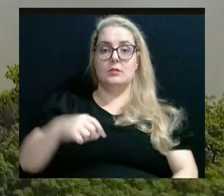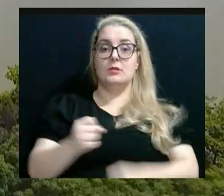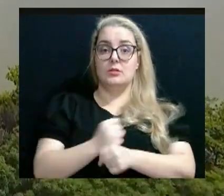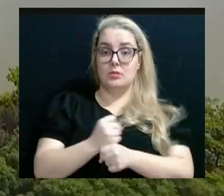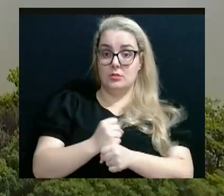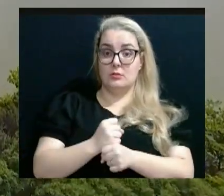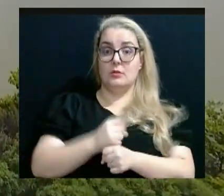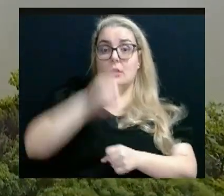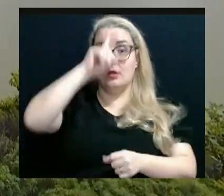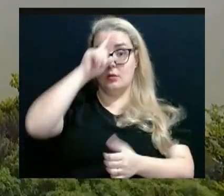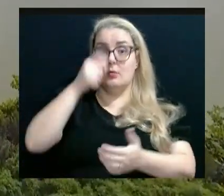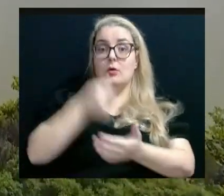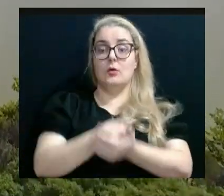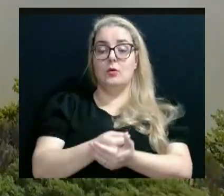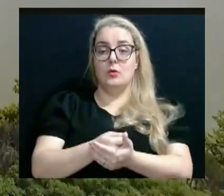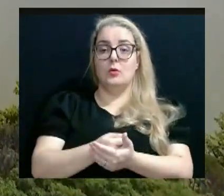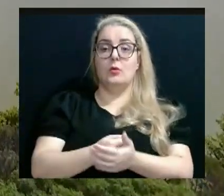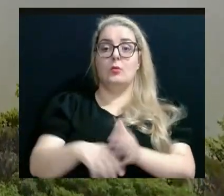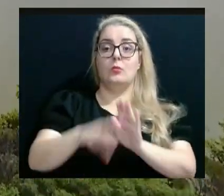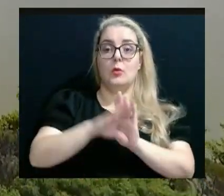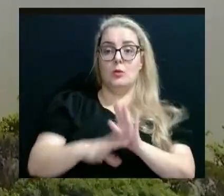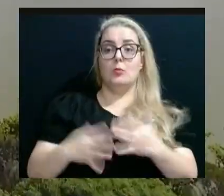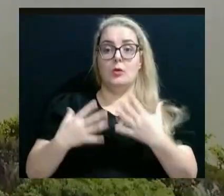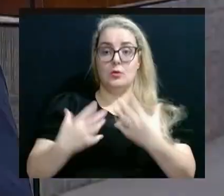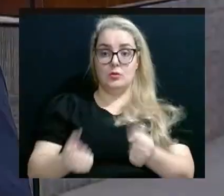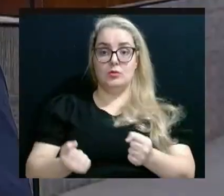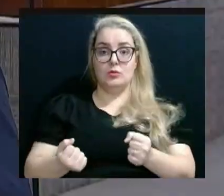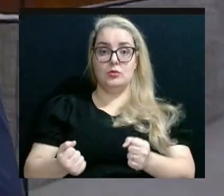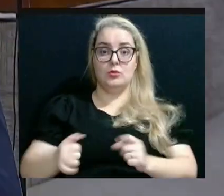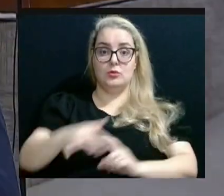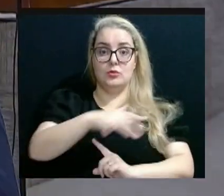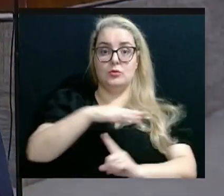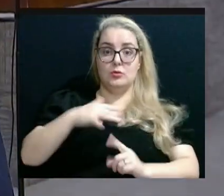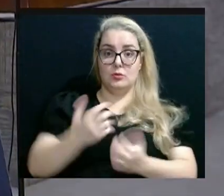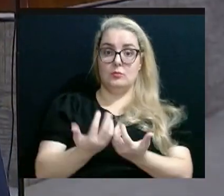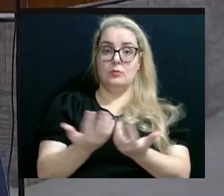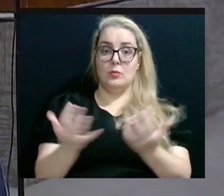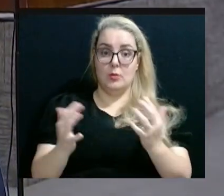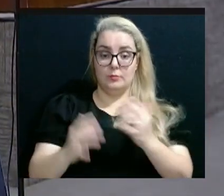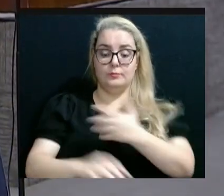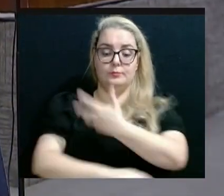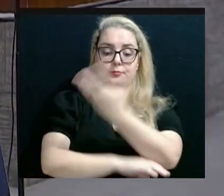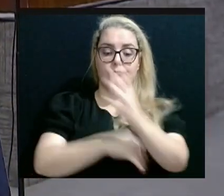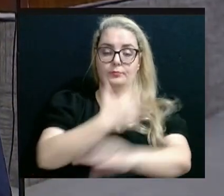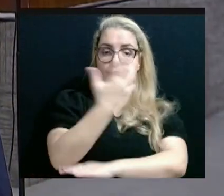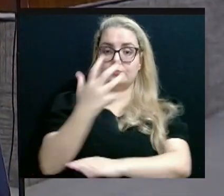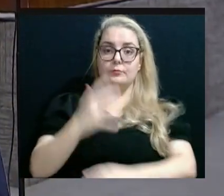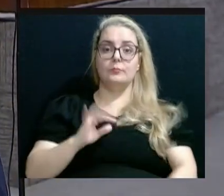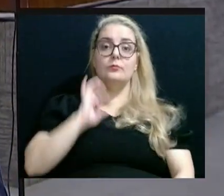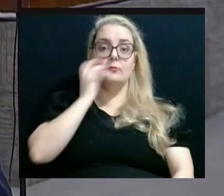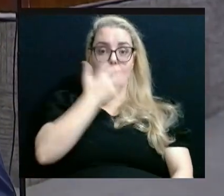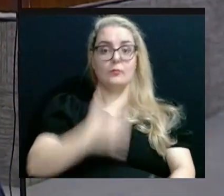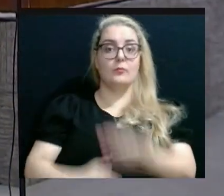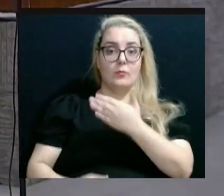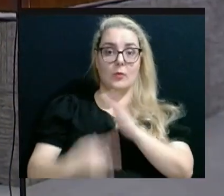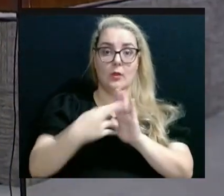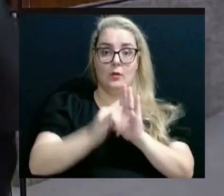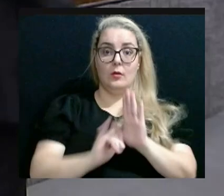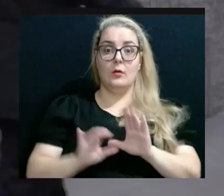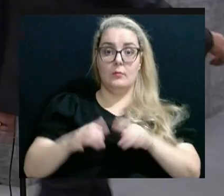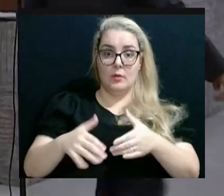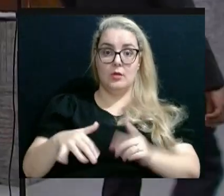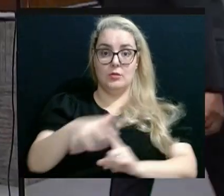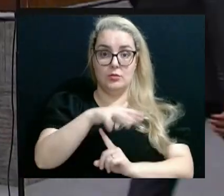estabeleceu o programa de adoção de microflorestas urbanas. O vereador Herbert Ganem, relator da Comissão de Meio